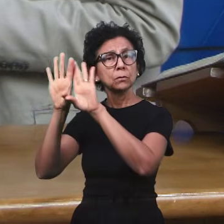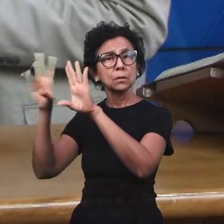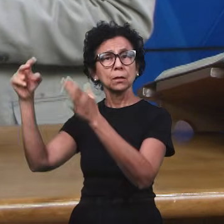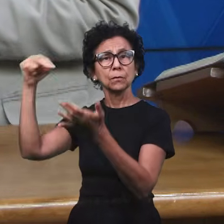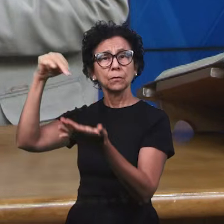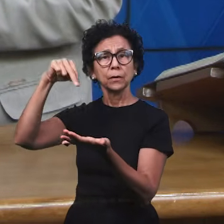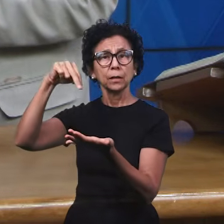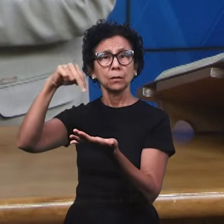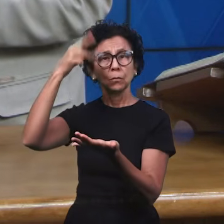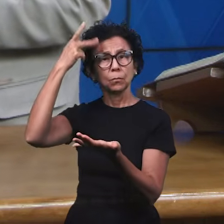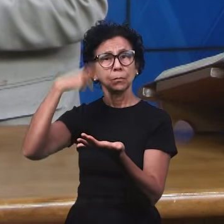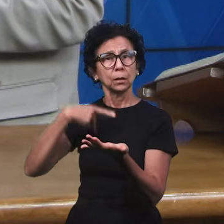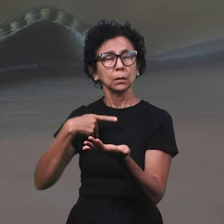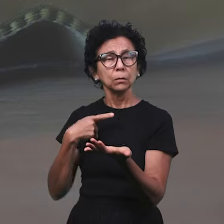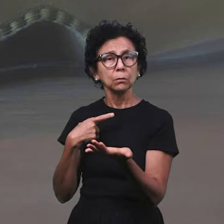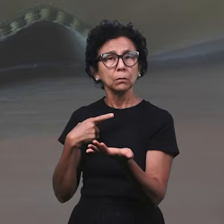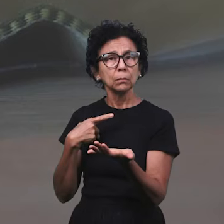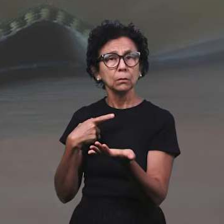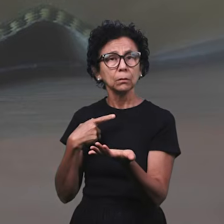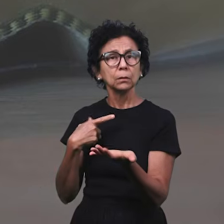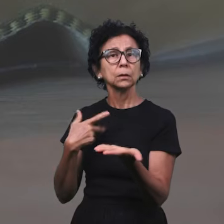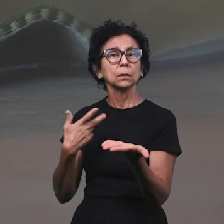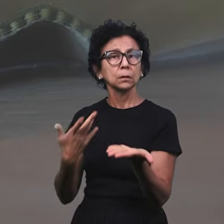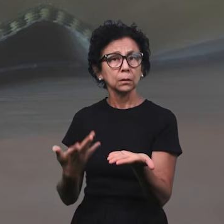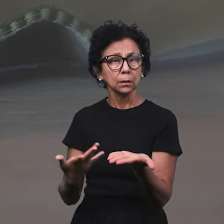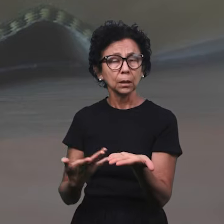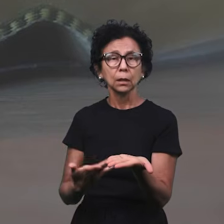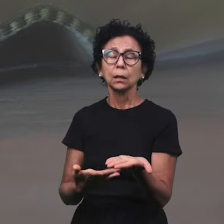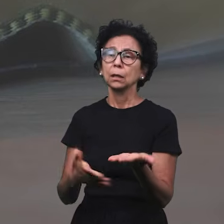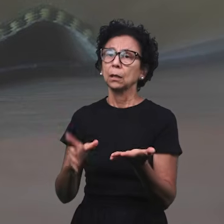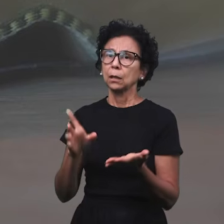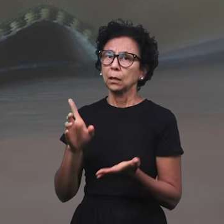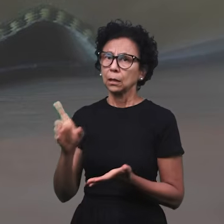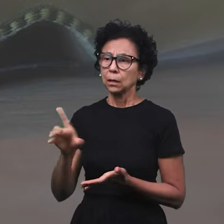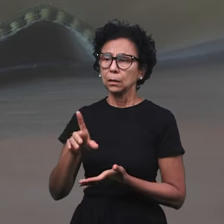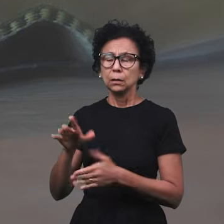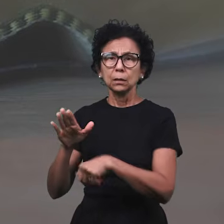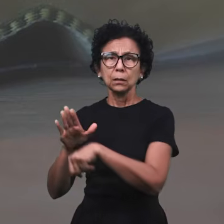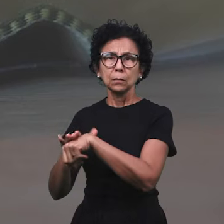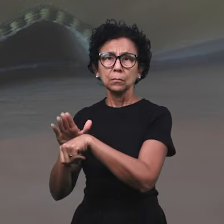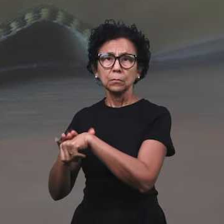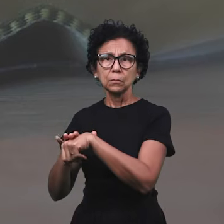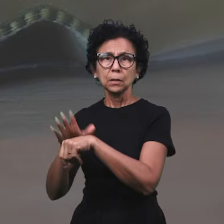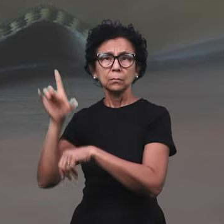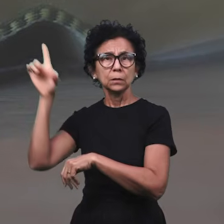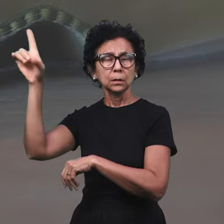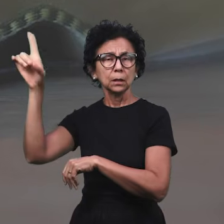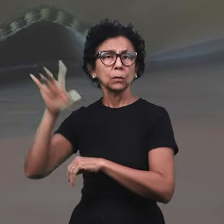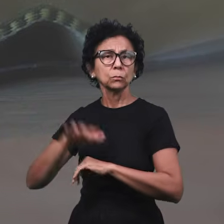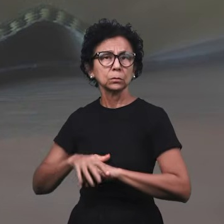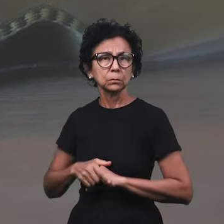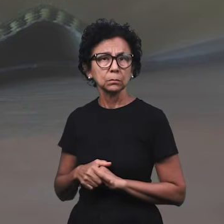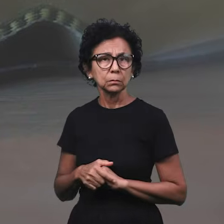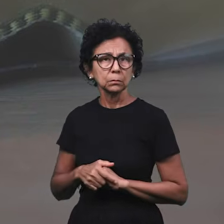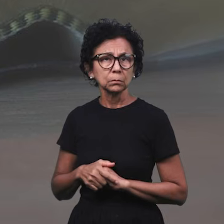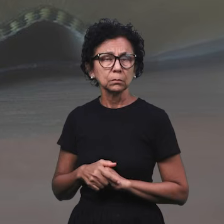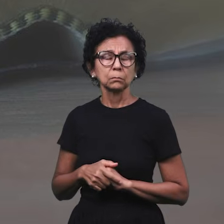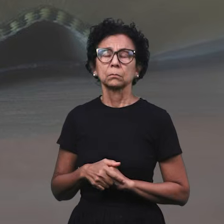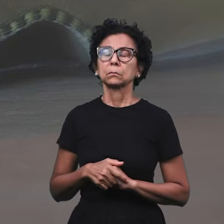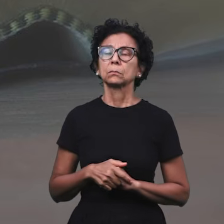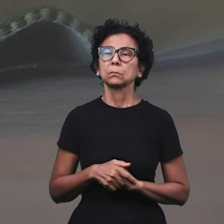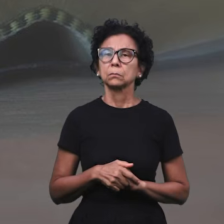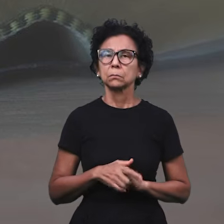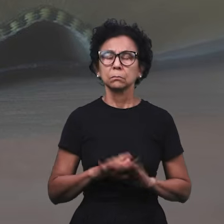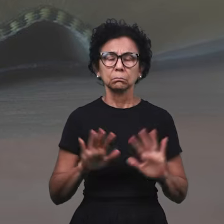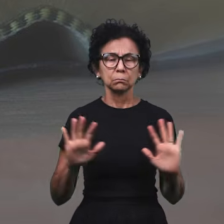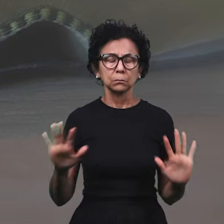homem, e o que fala Filipenses? Que mesmo sendo em forma de Deus, não teve por usurpação de ser igual a Deus. Mas o que ele fez? Aniquilou-se a